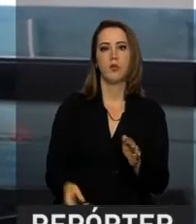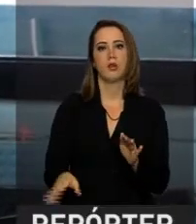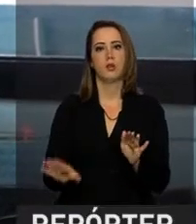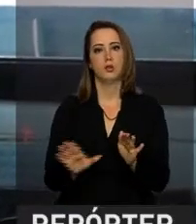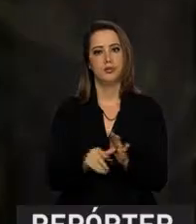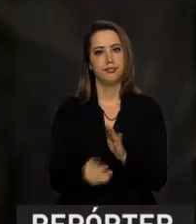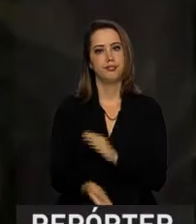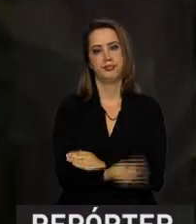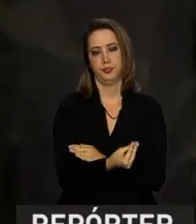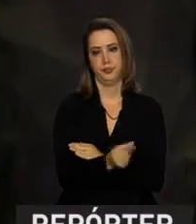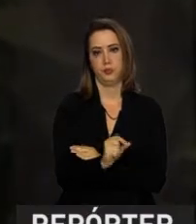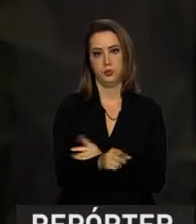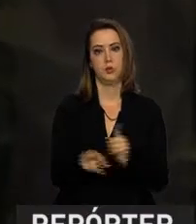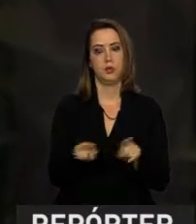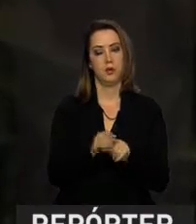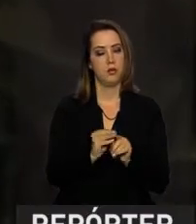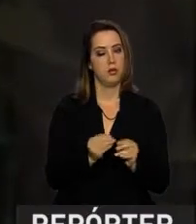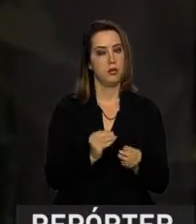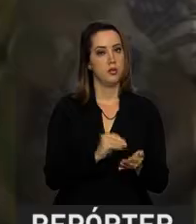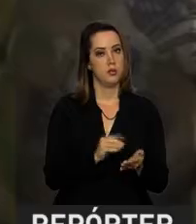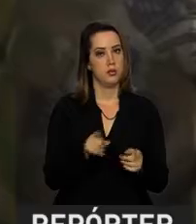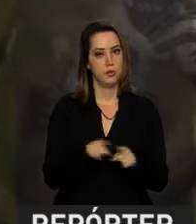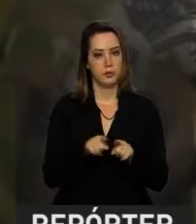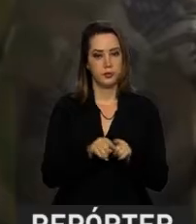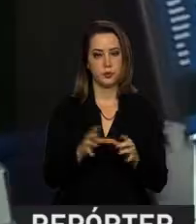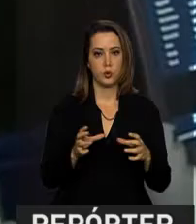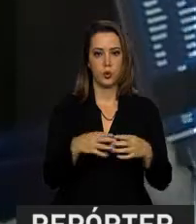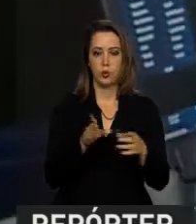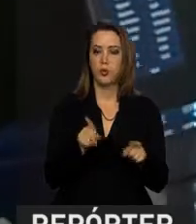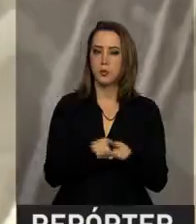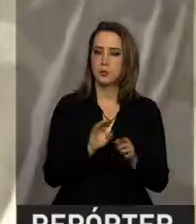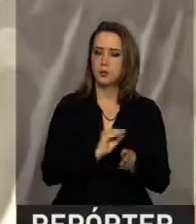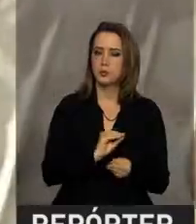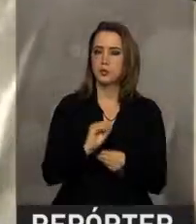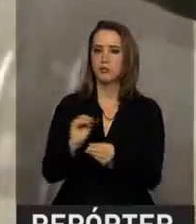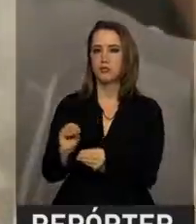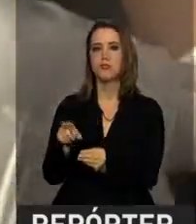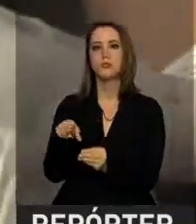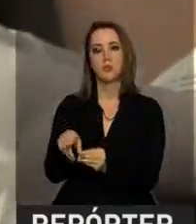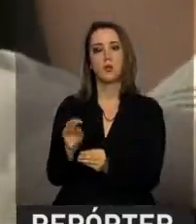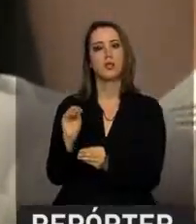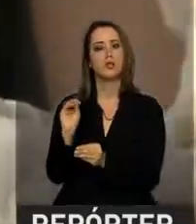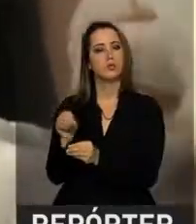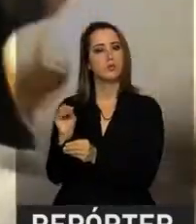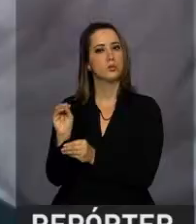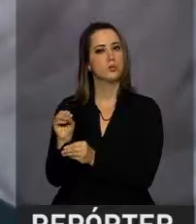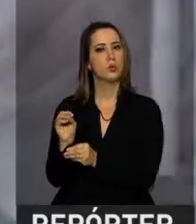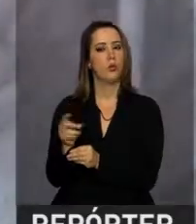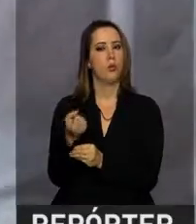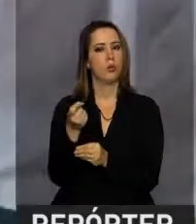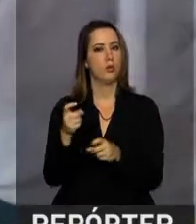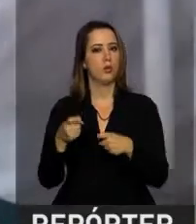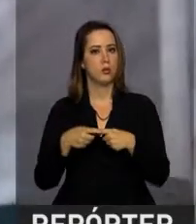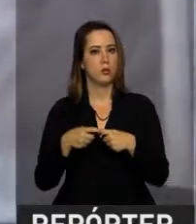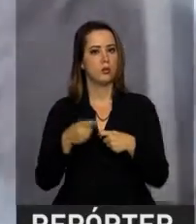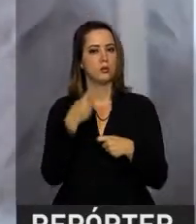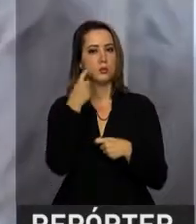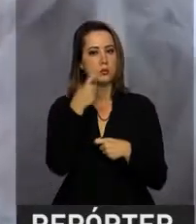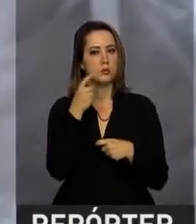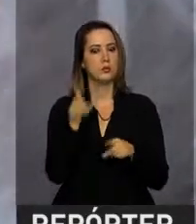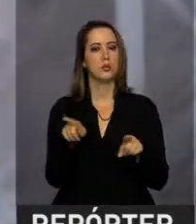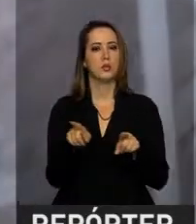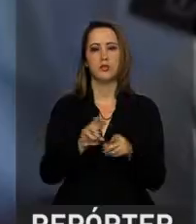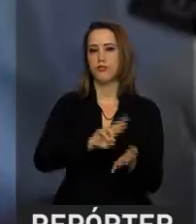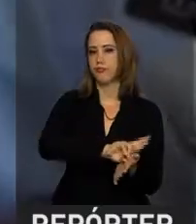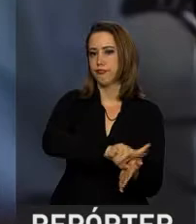operação ágata leva a populações mais isoladas atendimento médico odontológico e atividades culturais desde o